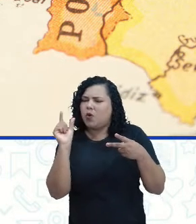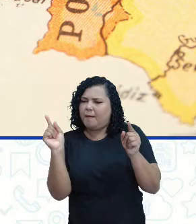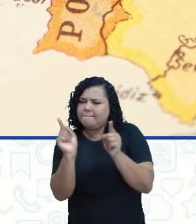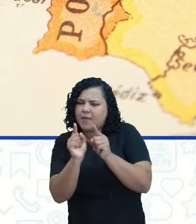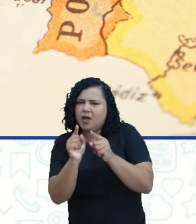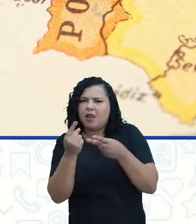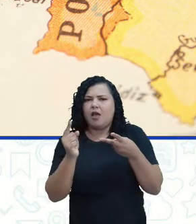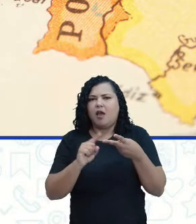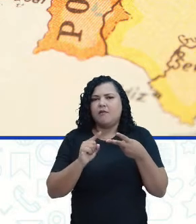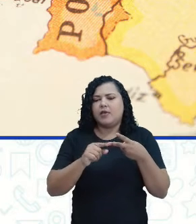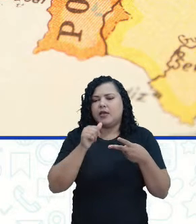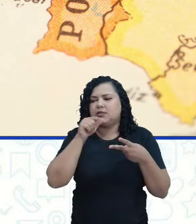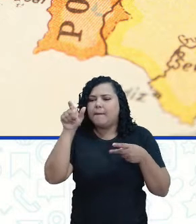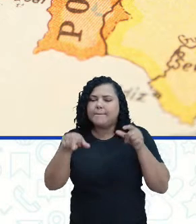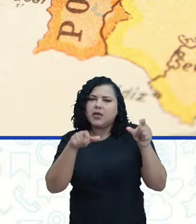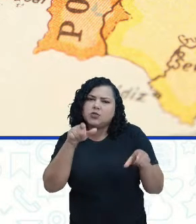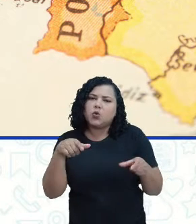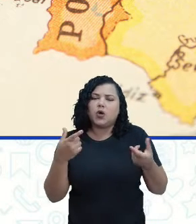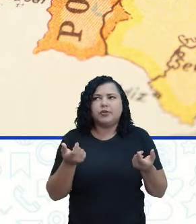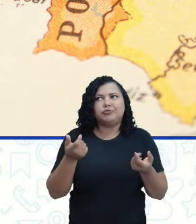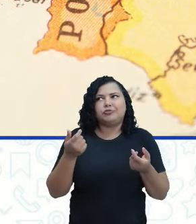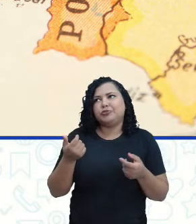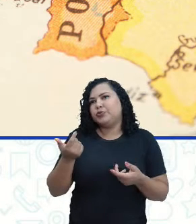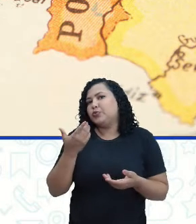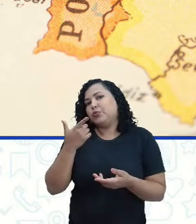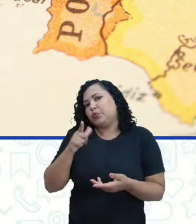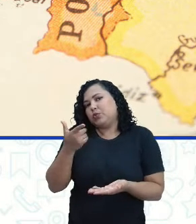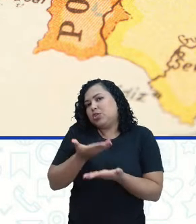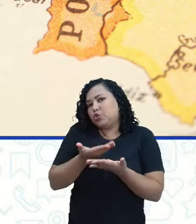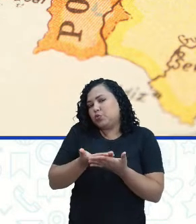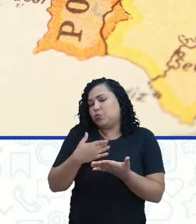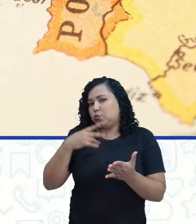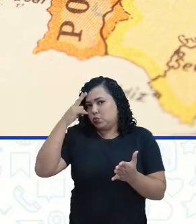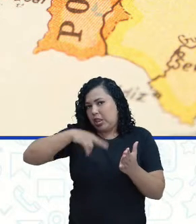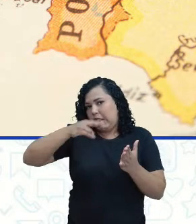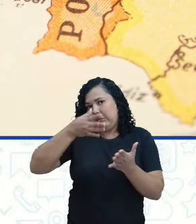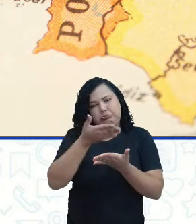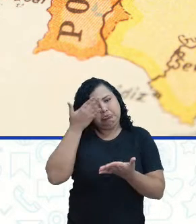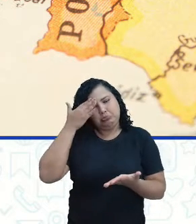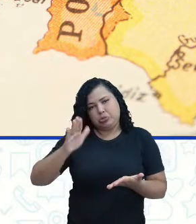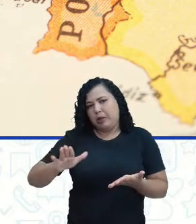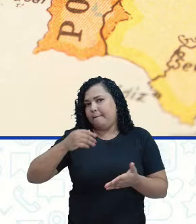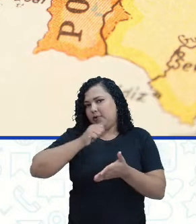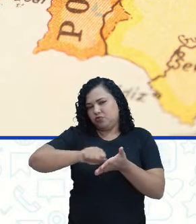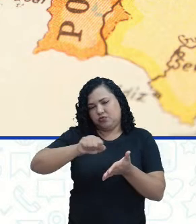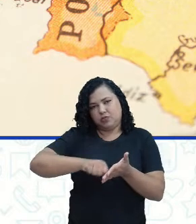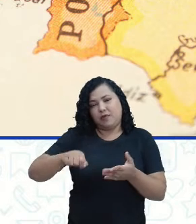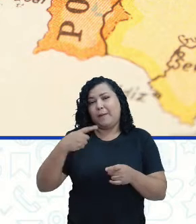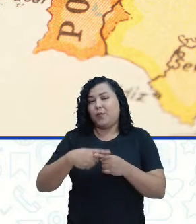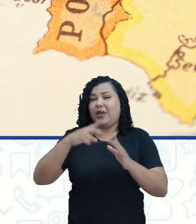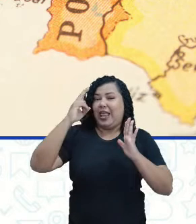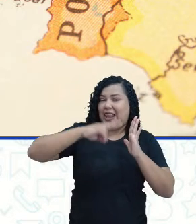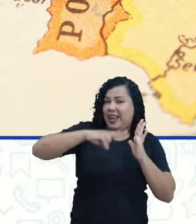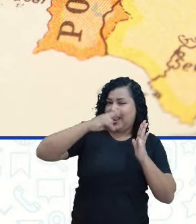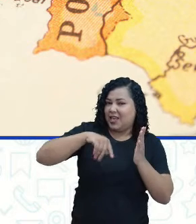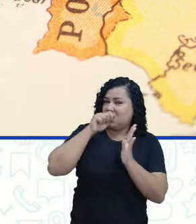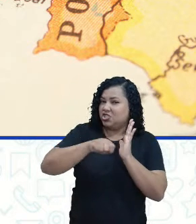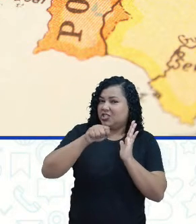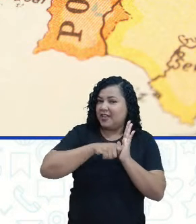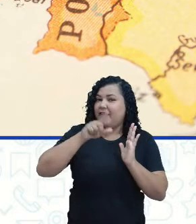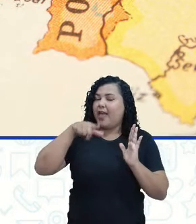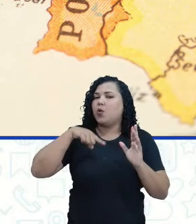eram falados por pessoas de menos estudos, que às vezes não sabiam ler e escrever. Por quê? Porque ler e escrever era símbolo